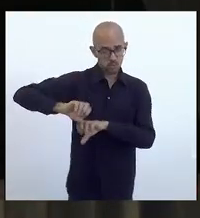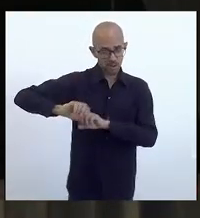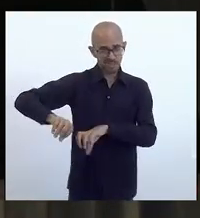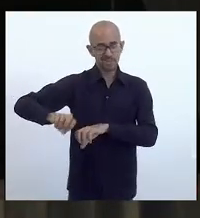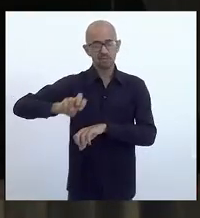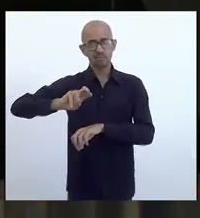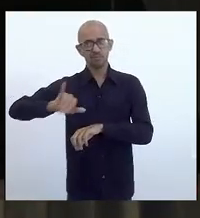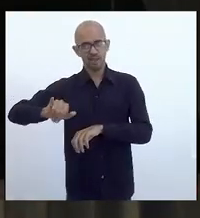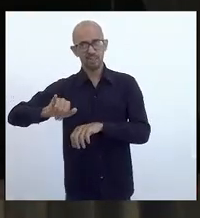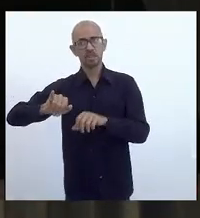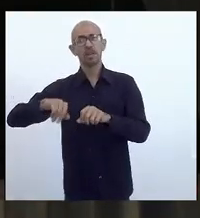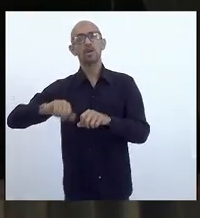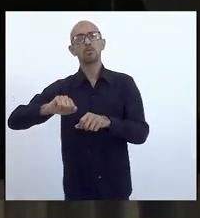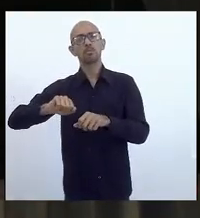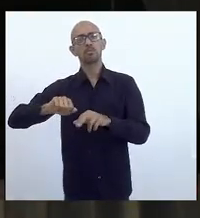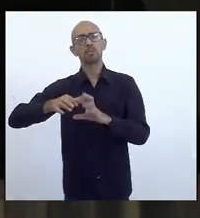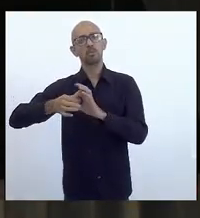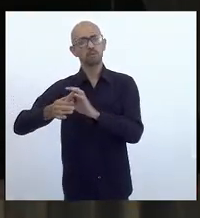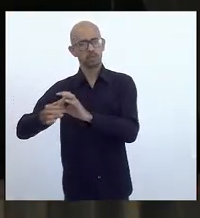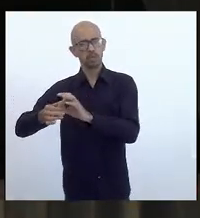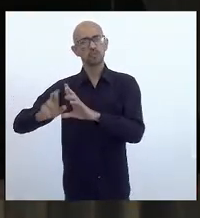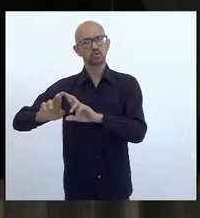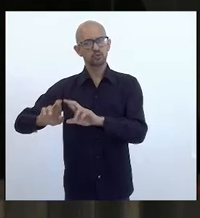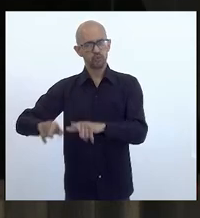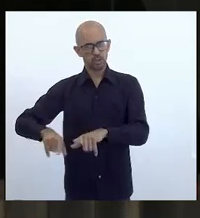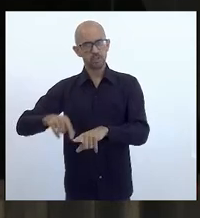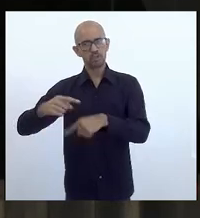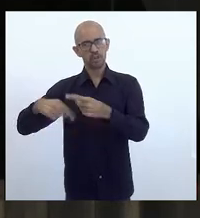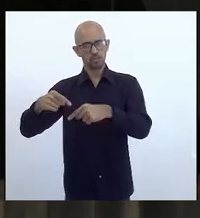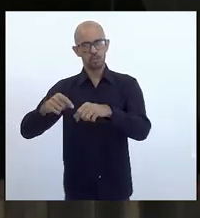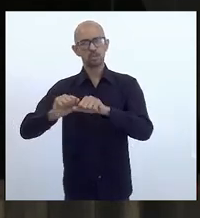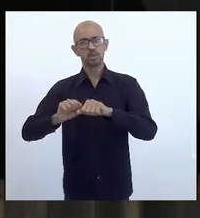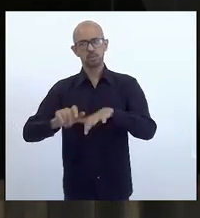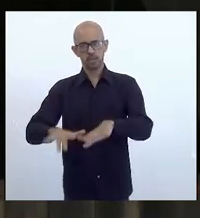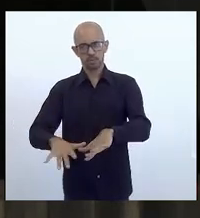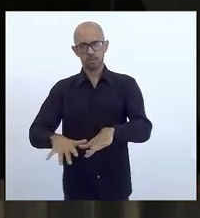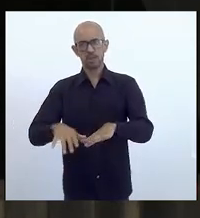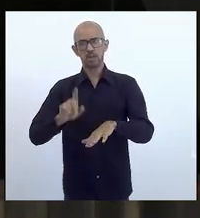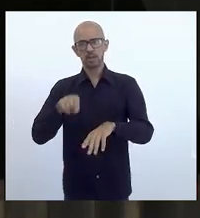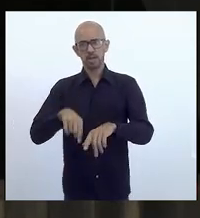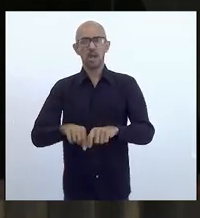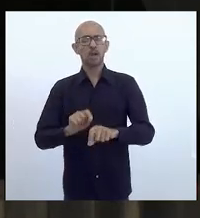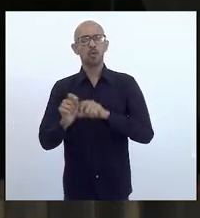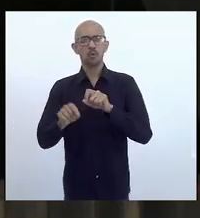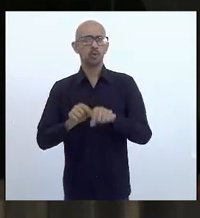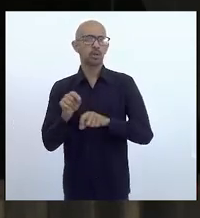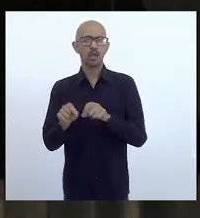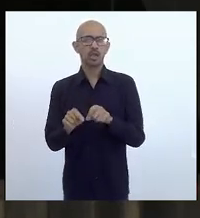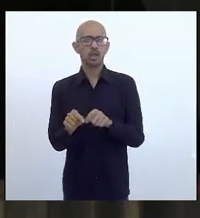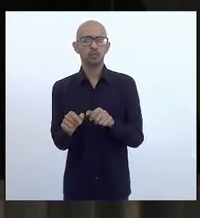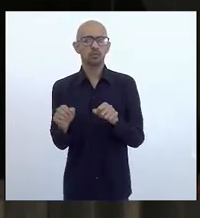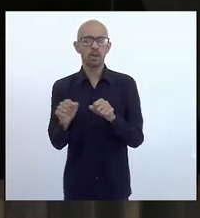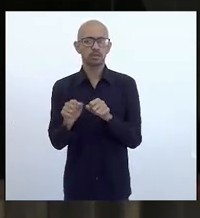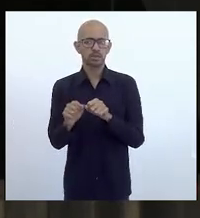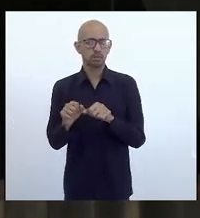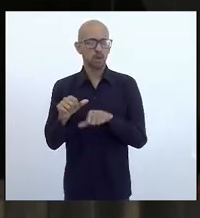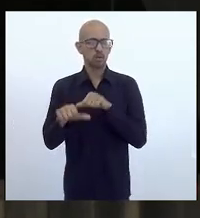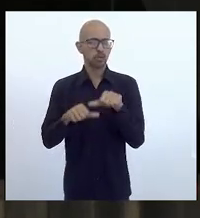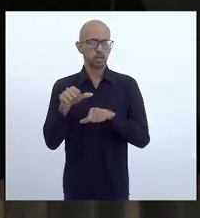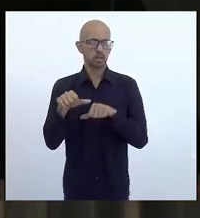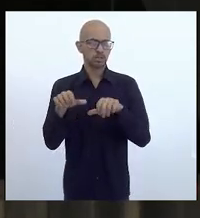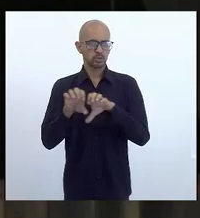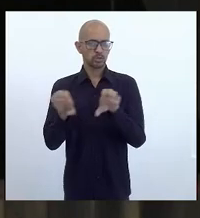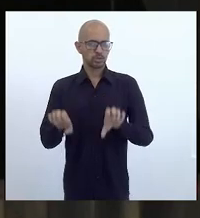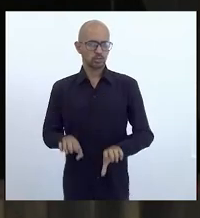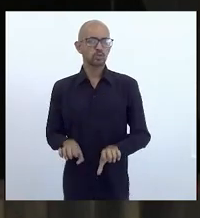nova realidade. A nova realidade pós-pandemia que vai nos impor uma alteração na